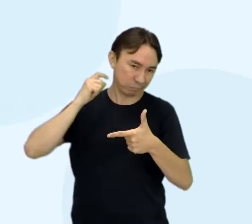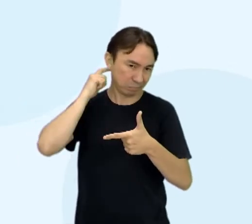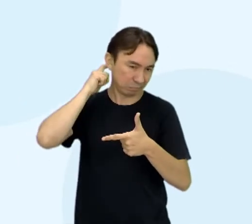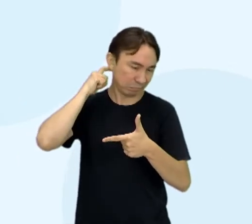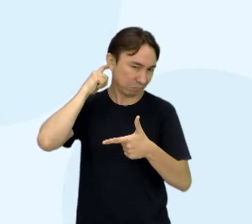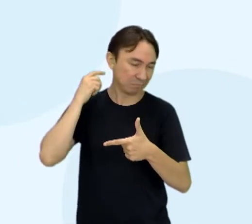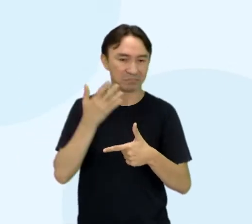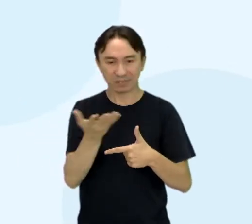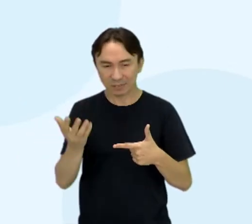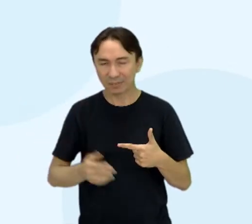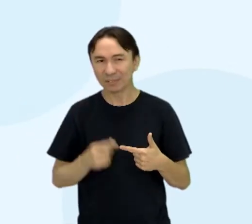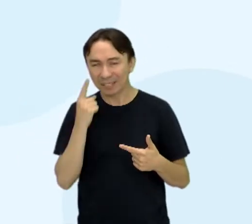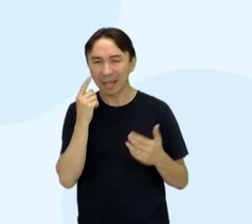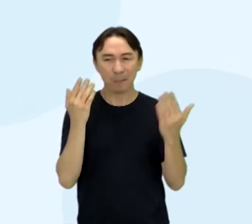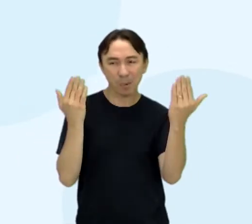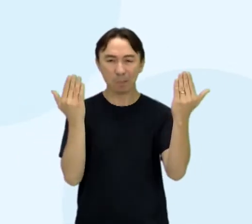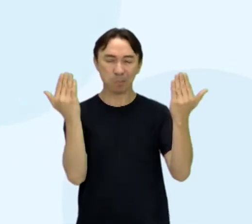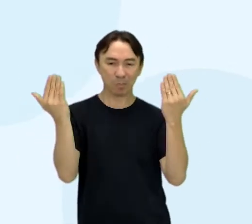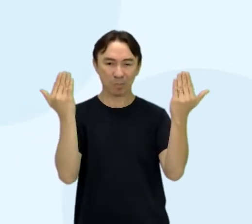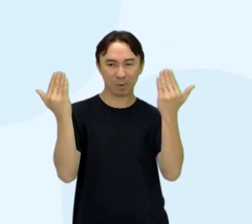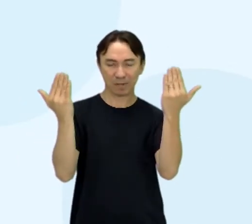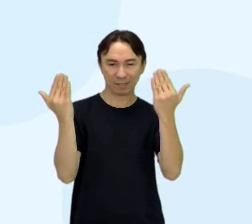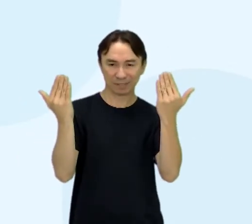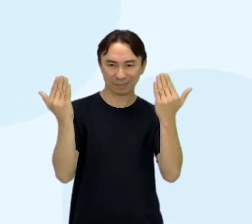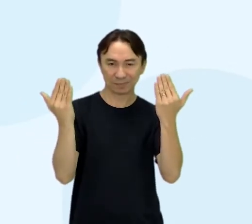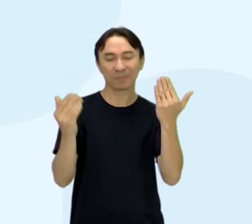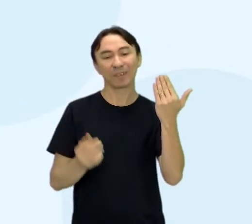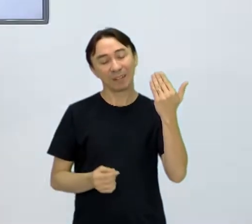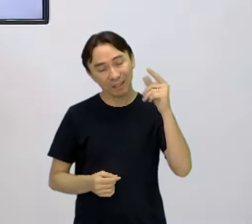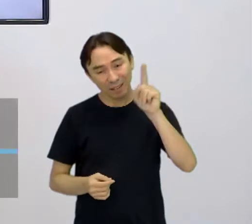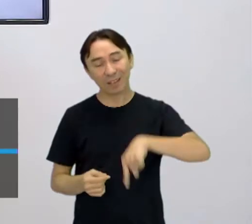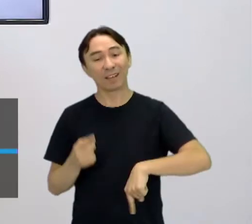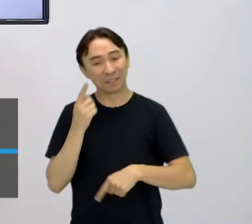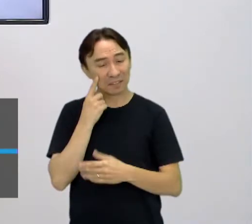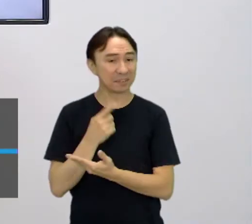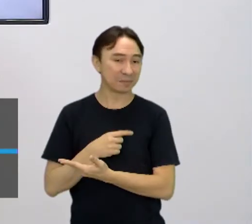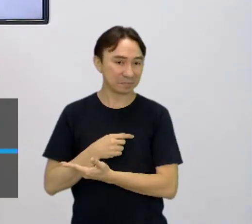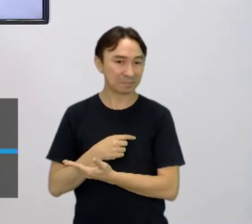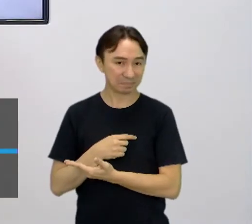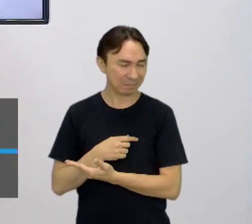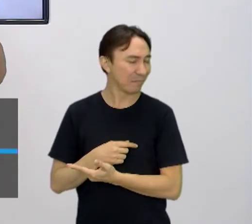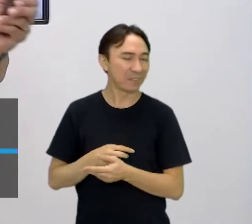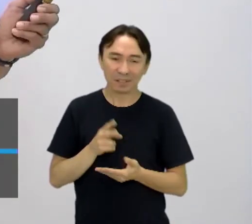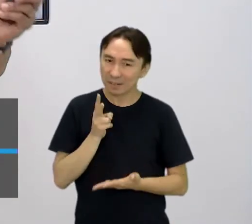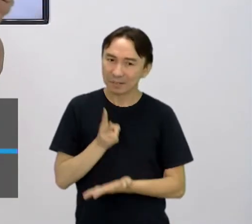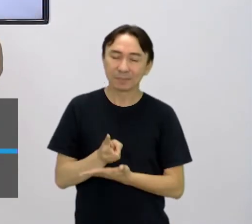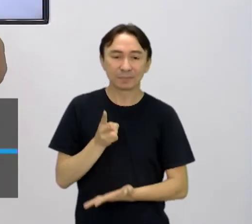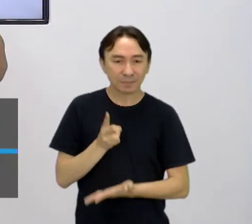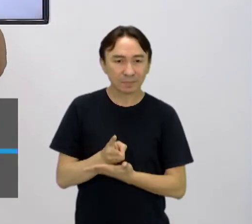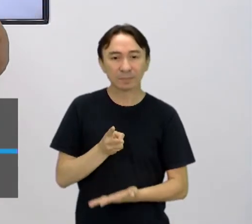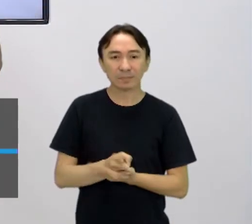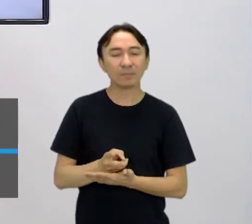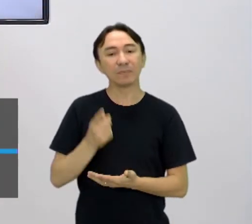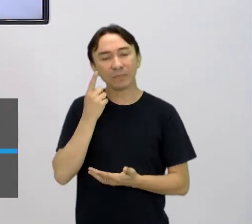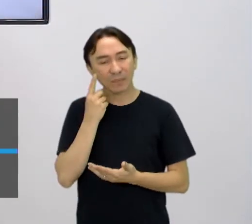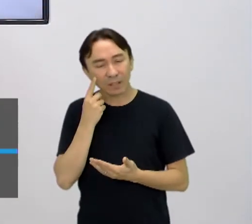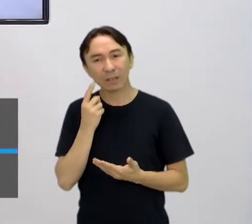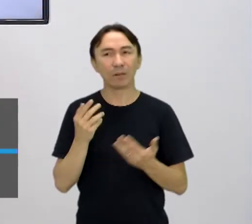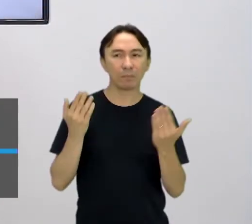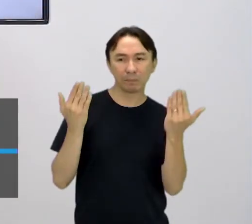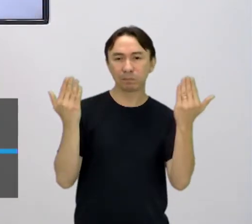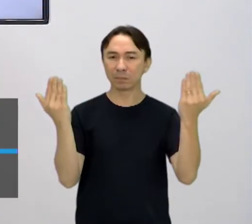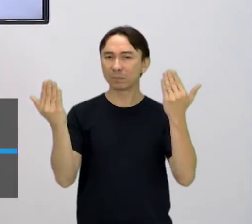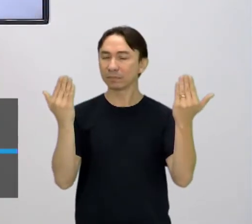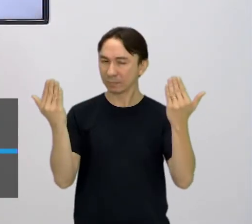tiver que fazer uma comparação nessa ordem aí, você sempre vai fazer esse processo aí, tá? De analisar períodos. Tem